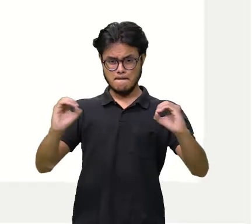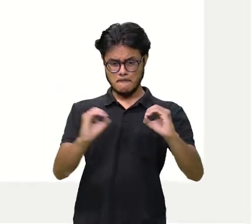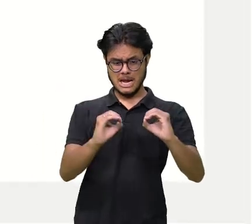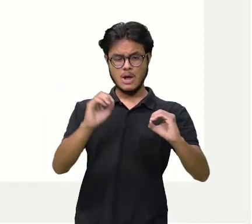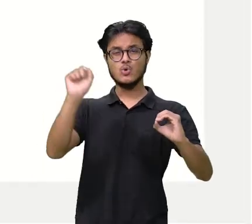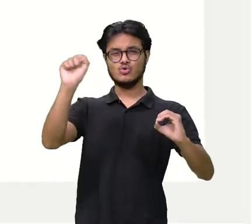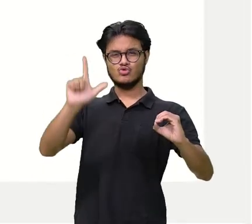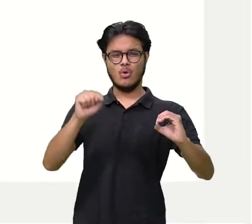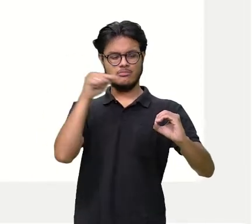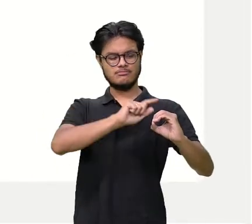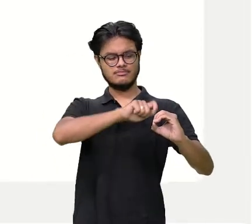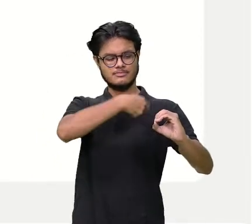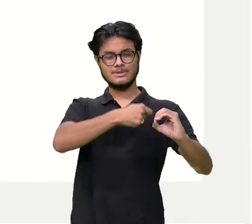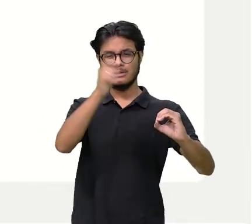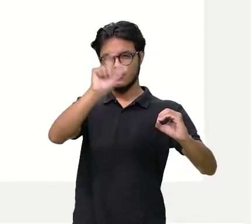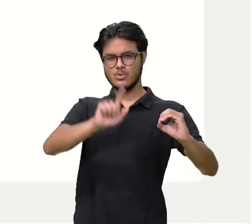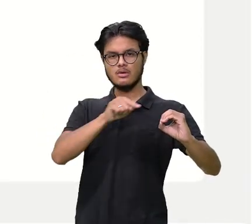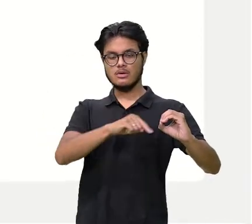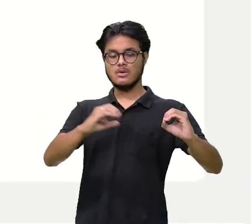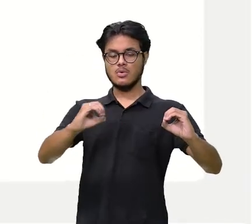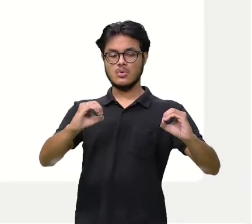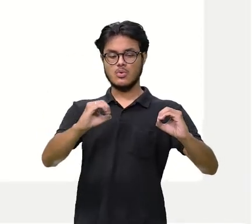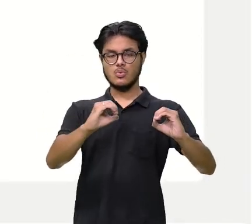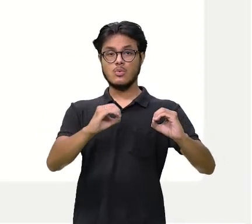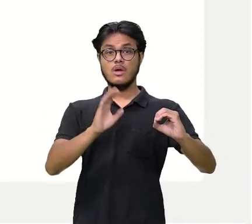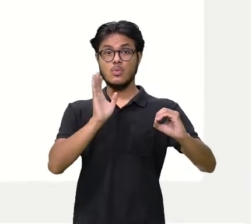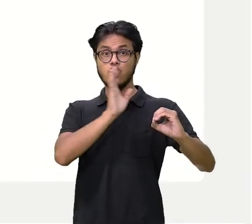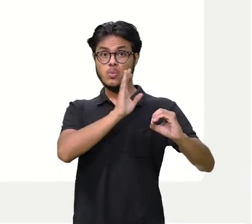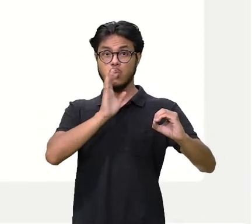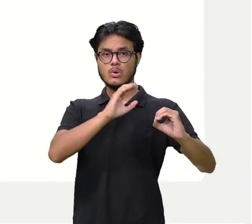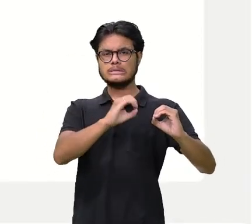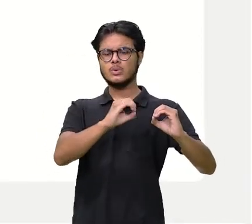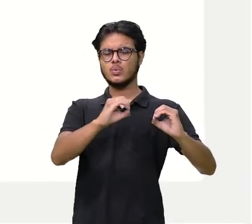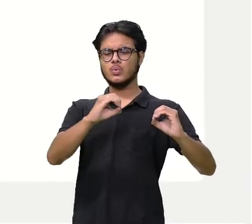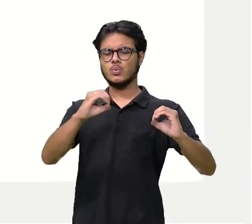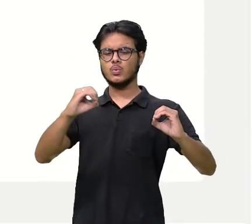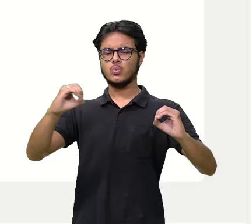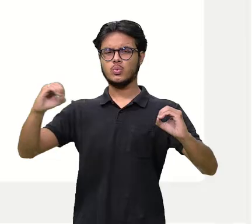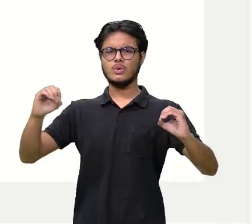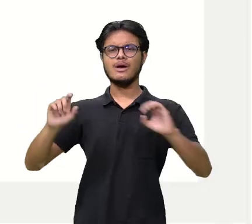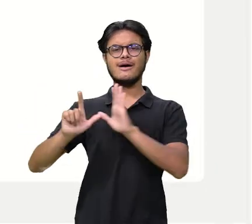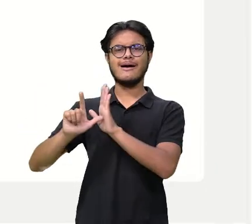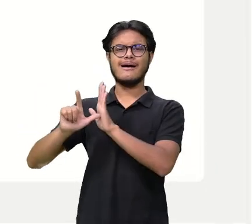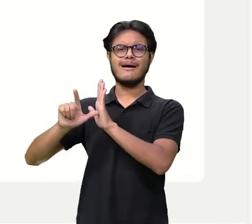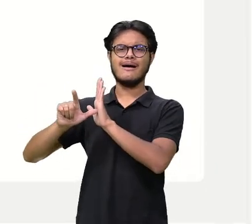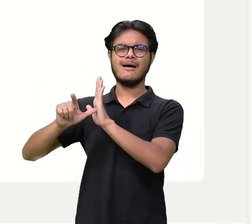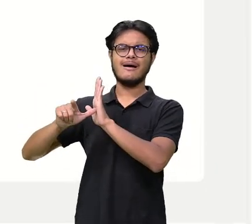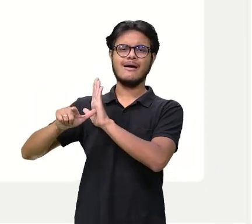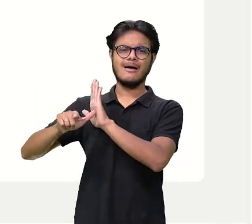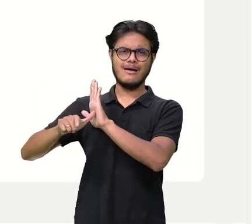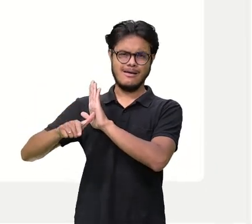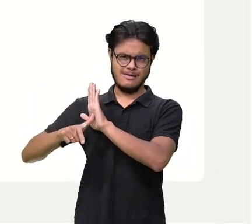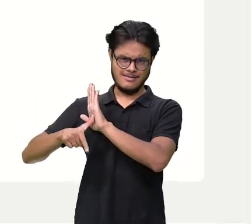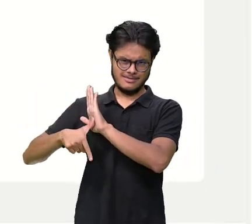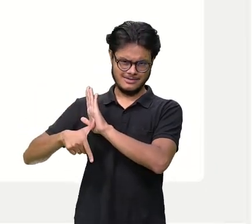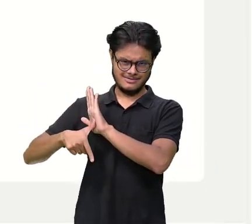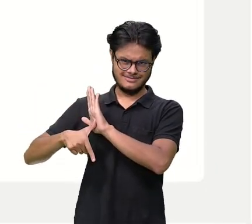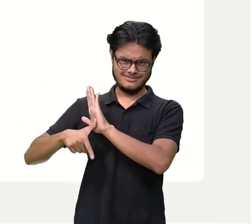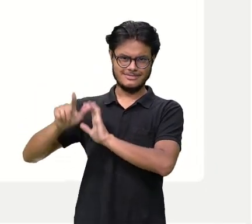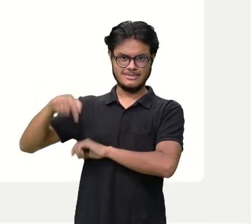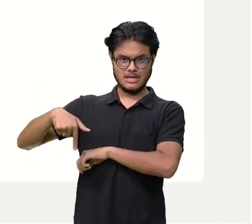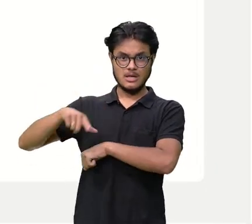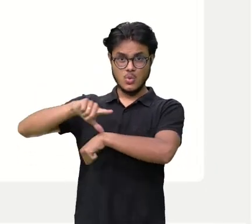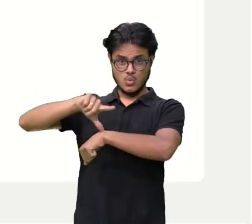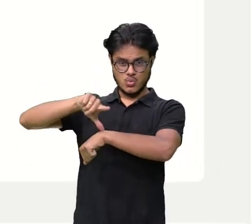diminui quando está mais afastado. Se ligou aí? A velocidade vai aumentando à medida que o planeta se aproxima do